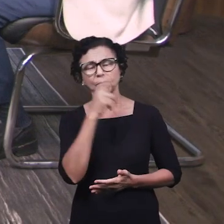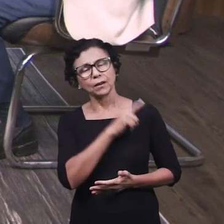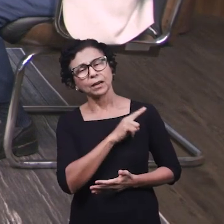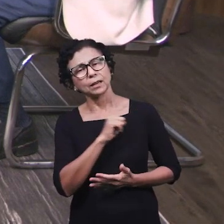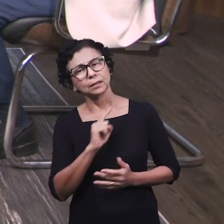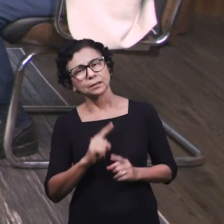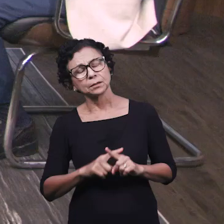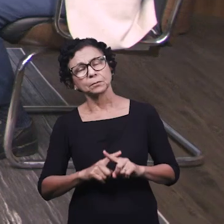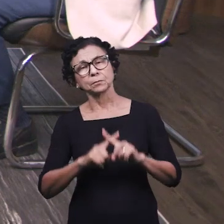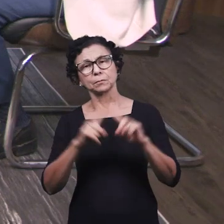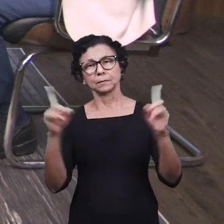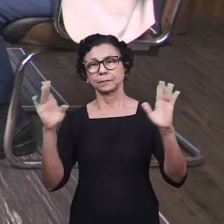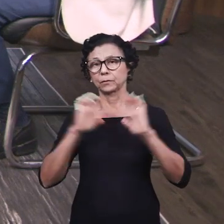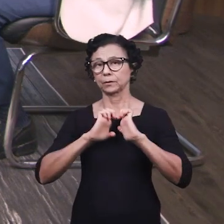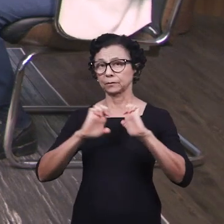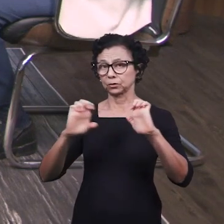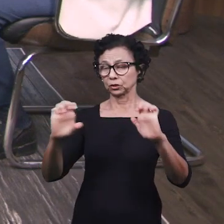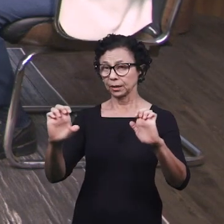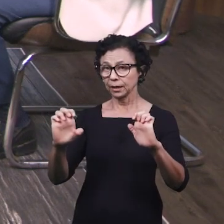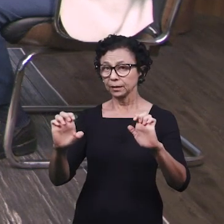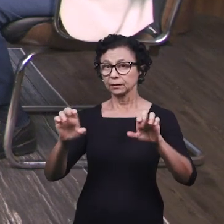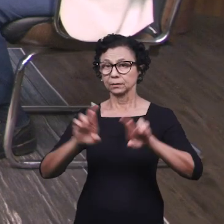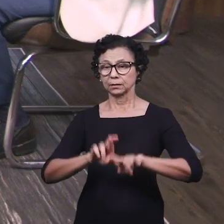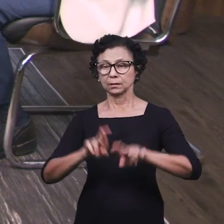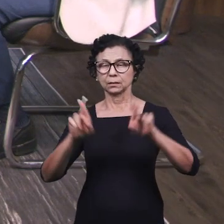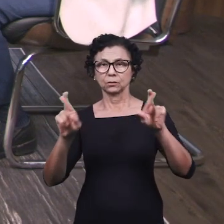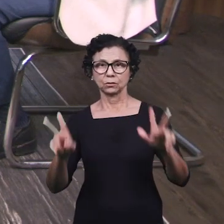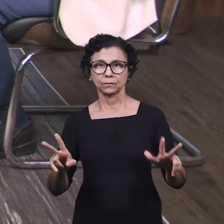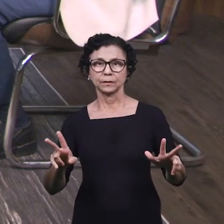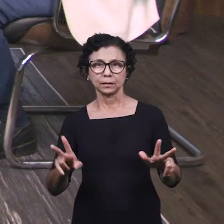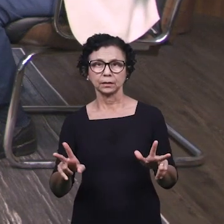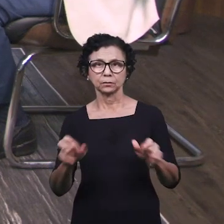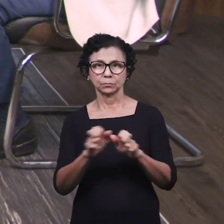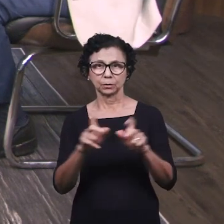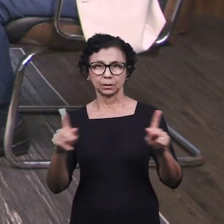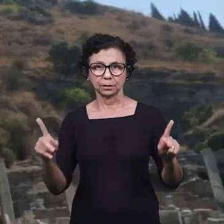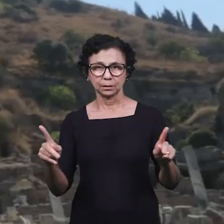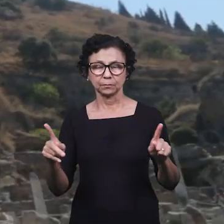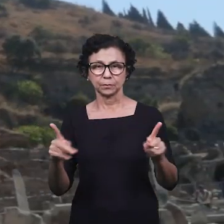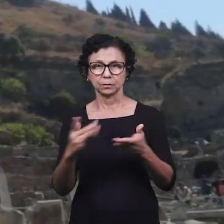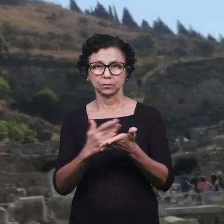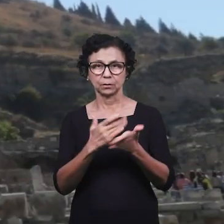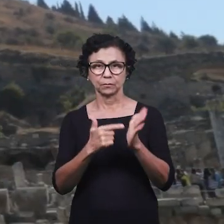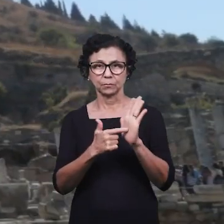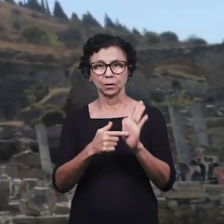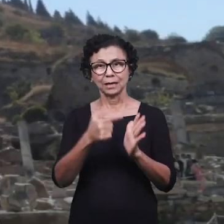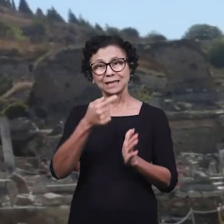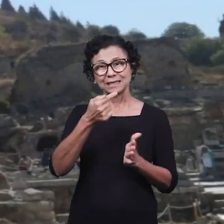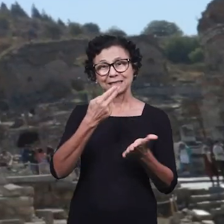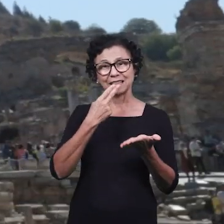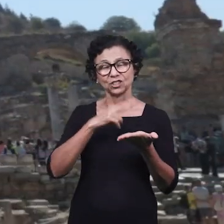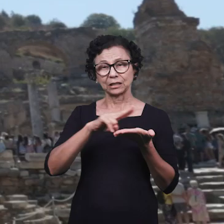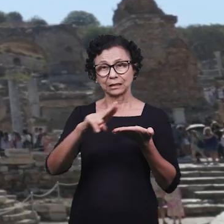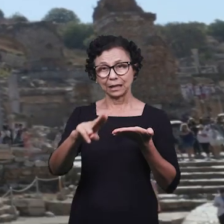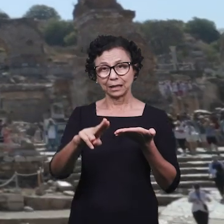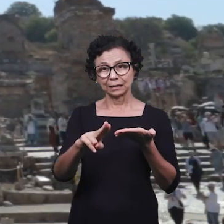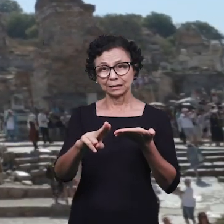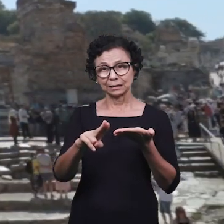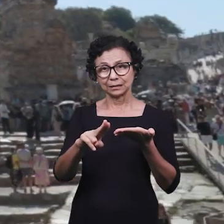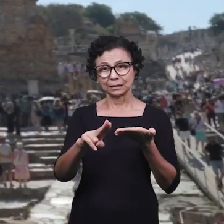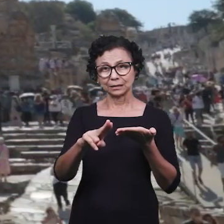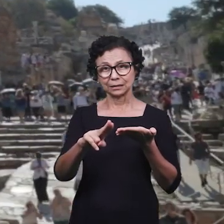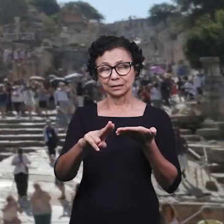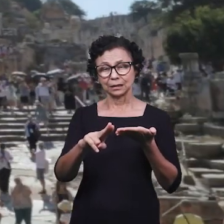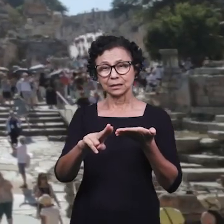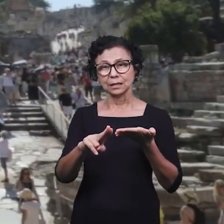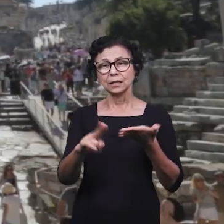E nós vamos ver no livro de Apocalipse, exatamente nas 7 casas do Apocalipse, que o Senhor Jesus está presente